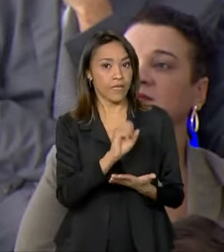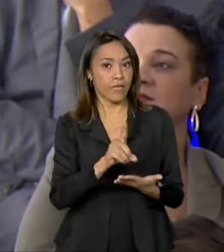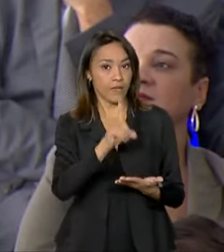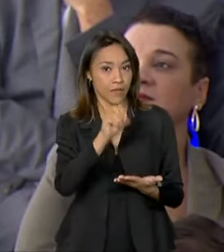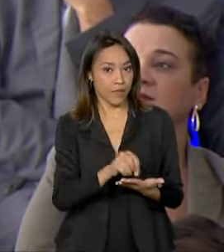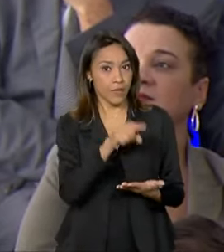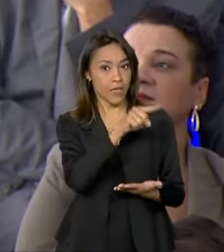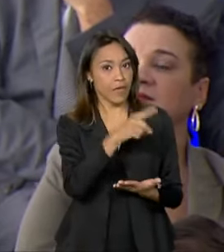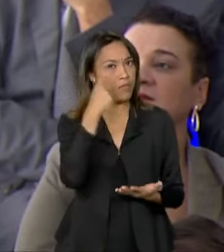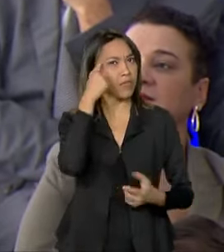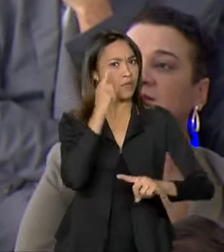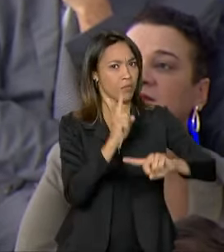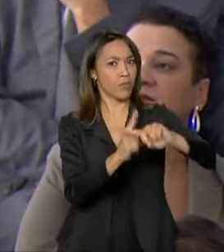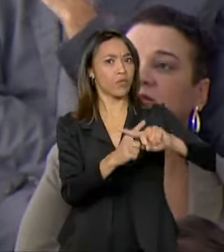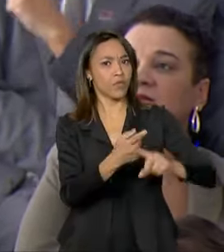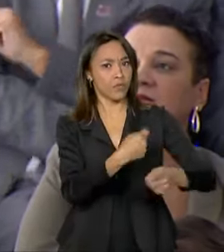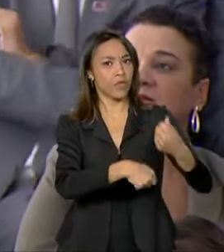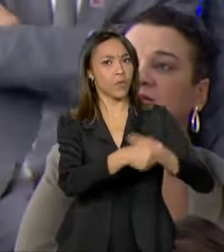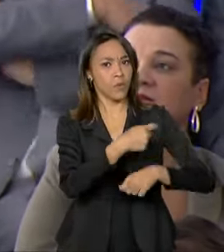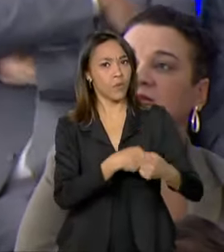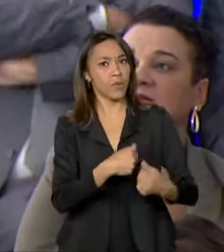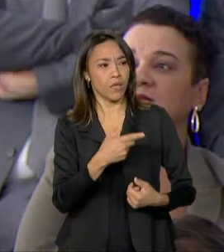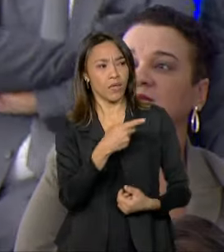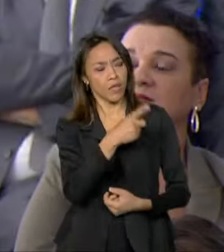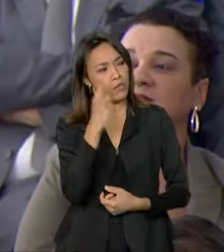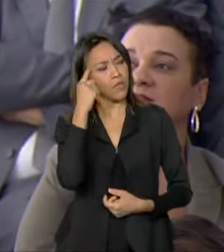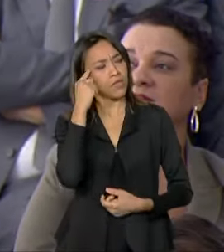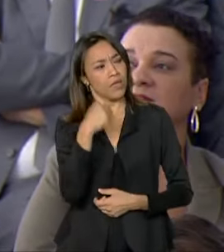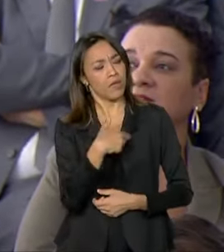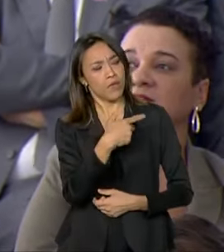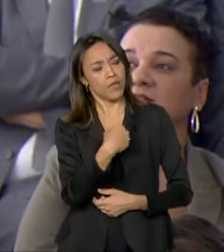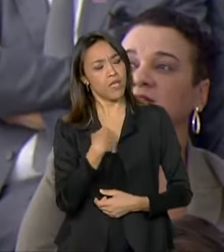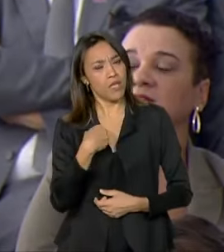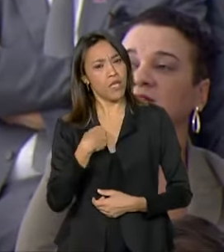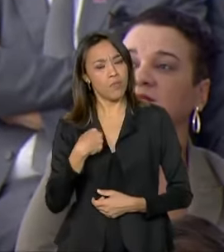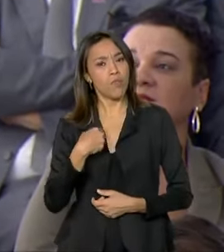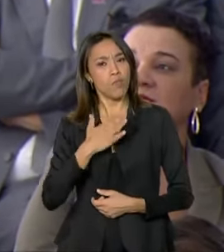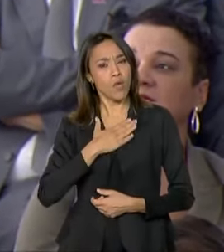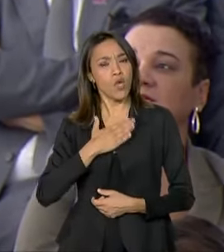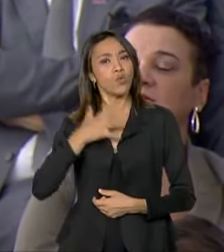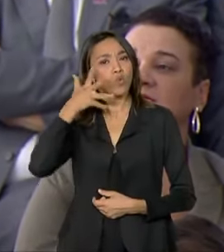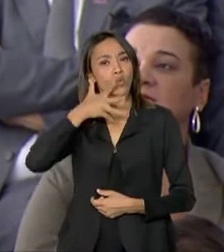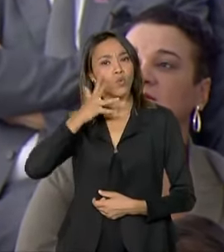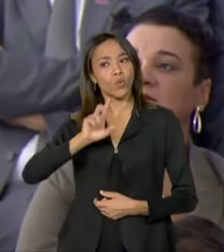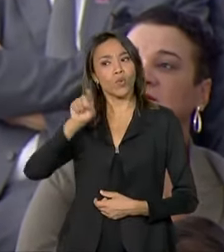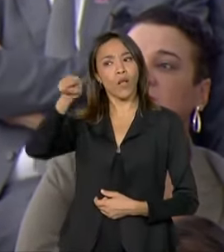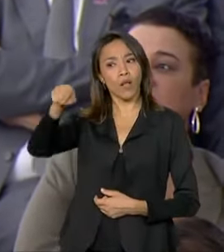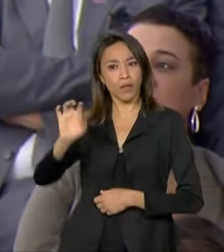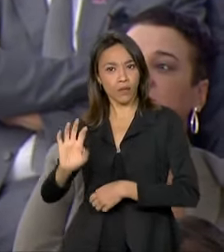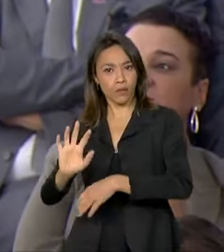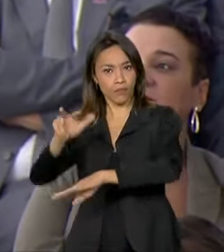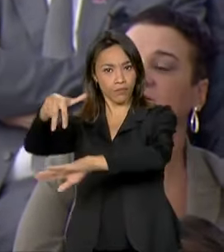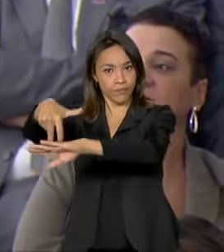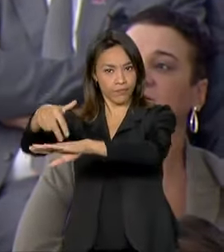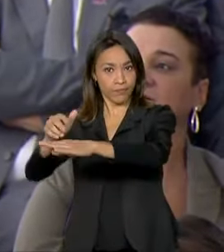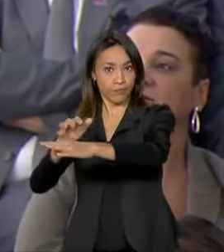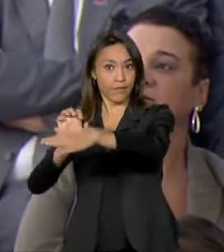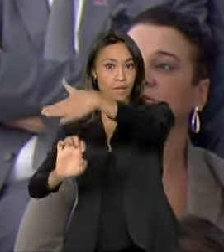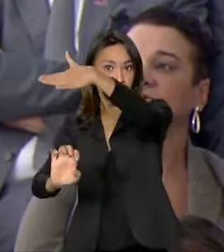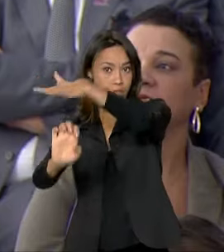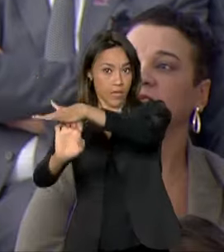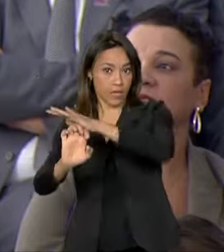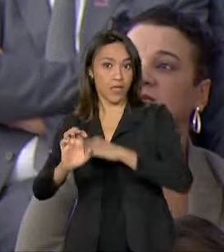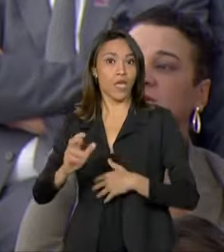era tão grande que eu, no meu discurso da Ford, disse que as pessoas poderiam